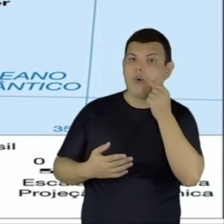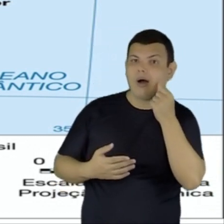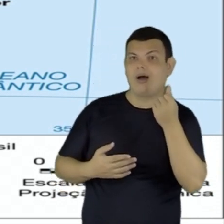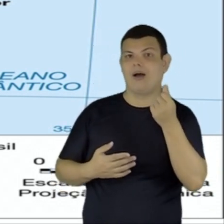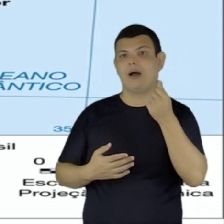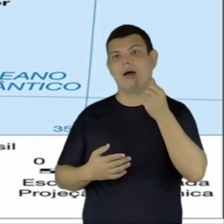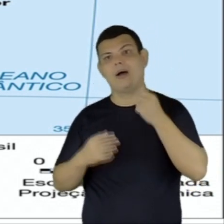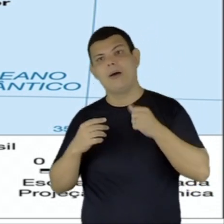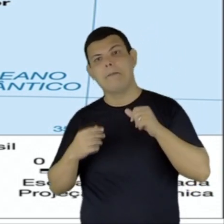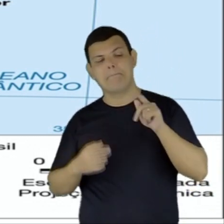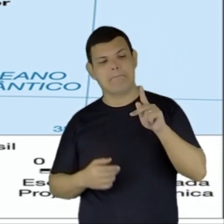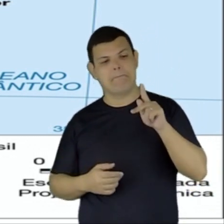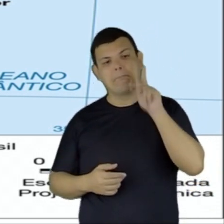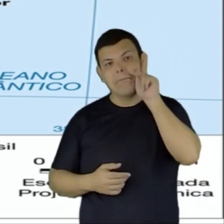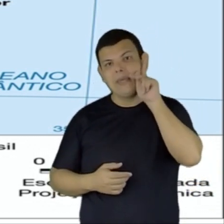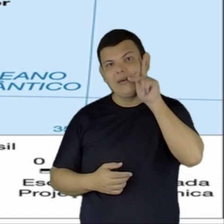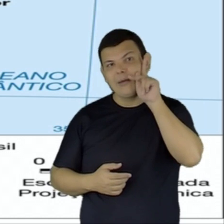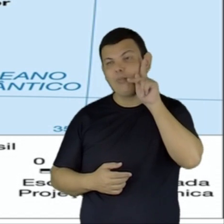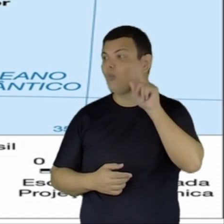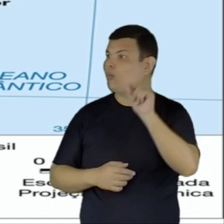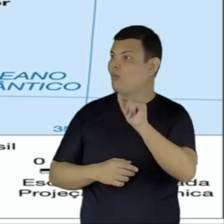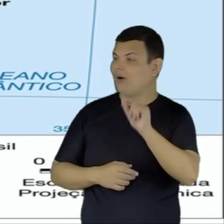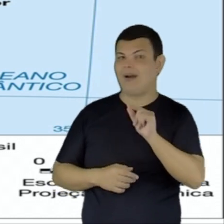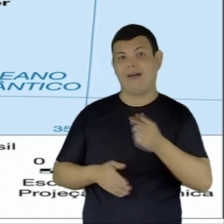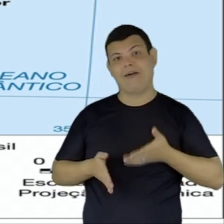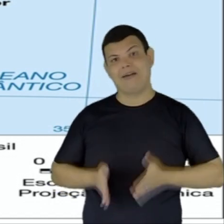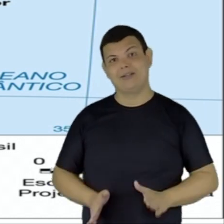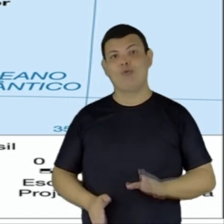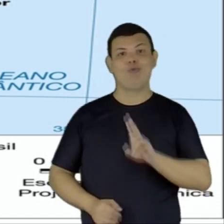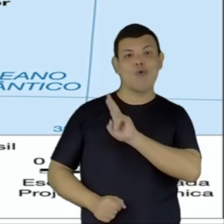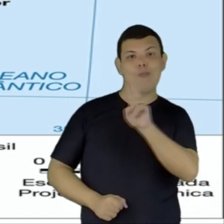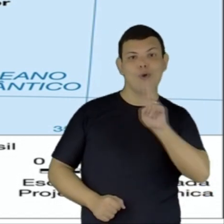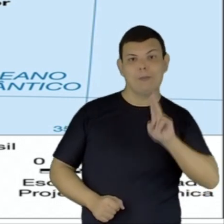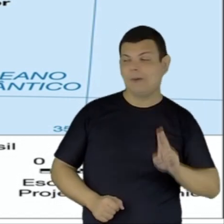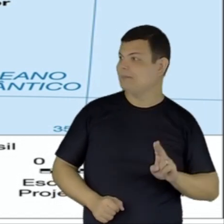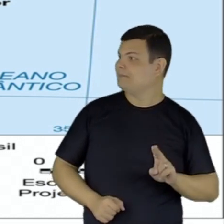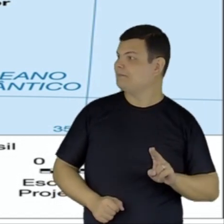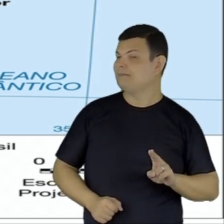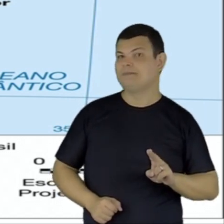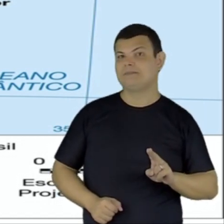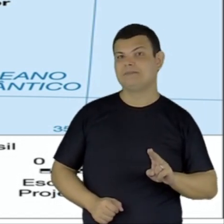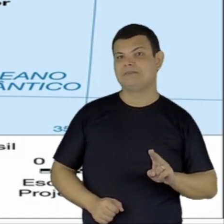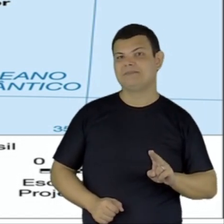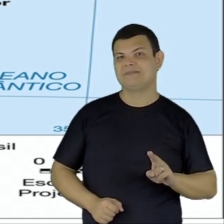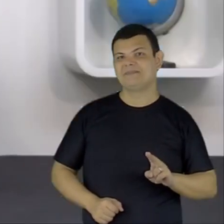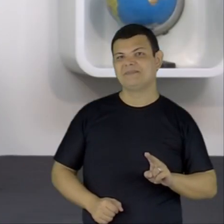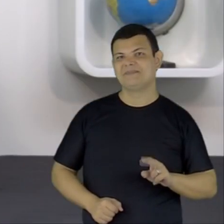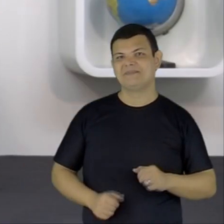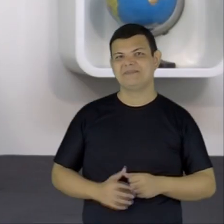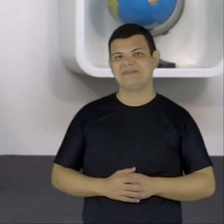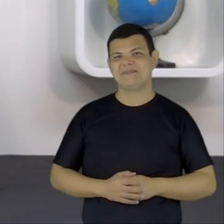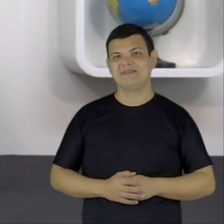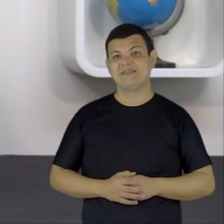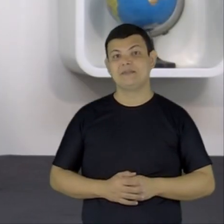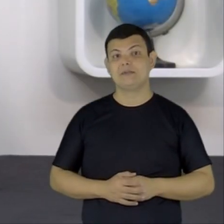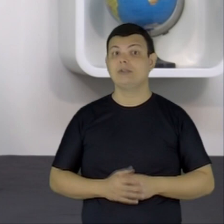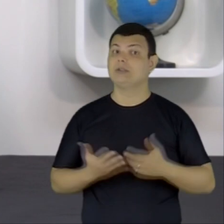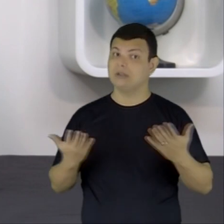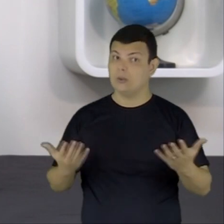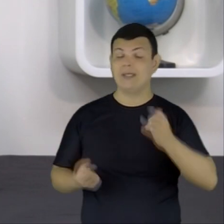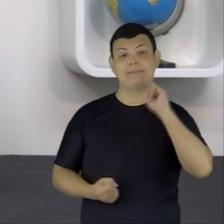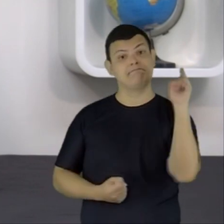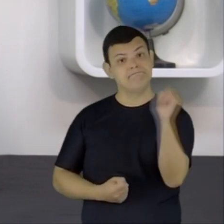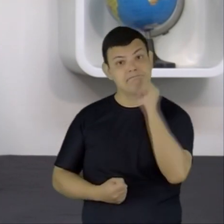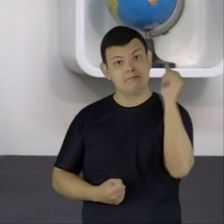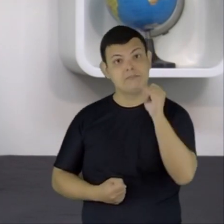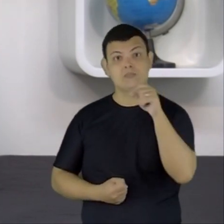alagoanos, os pernambucanos, tá bom? Os capixabas. Volta aqui comigo, pessoal. É muito importante